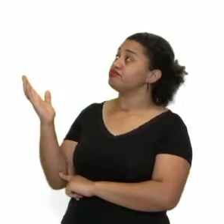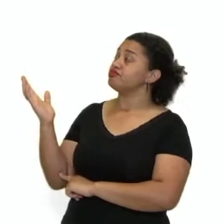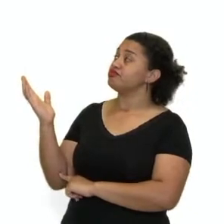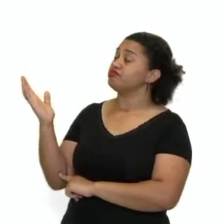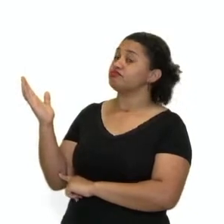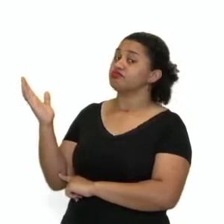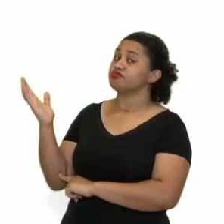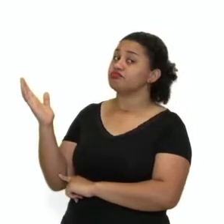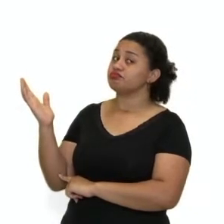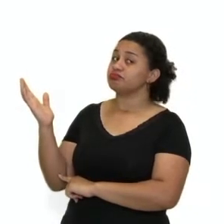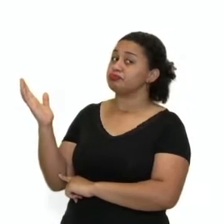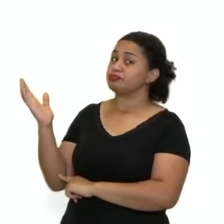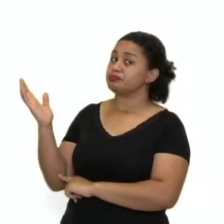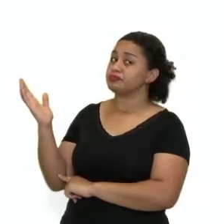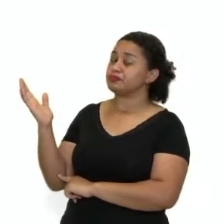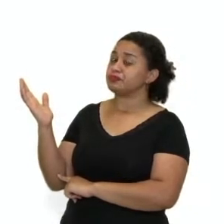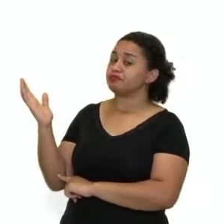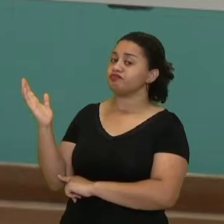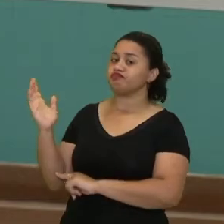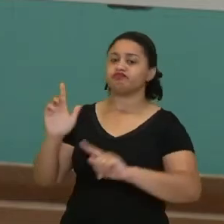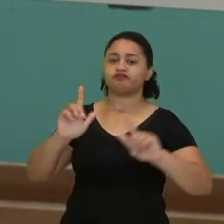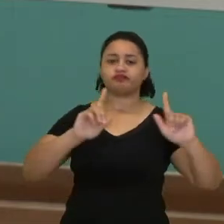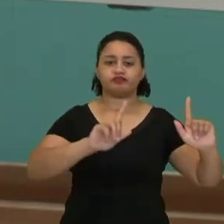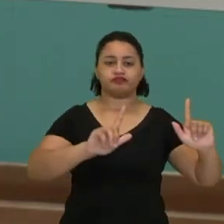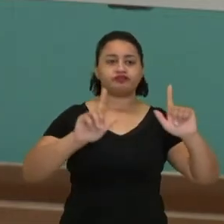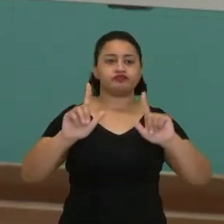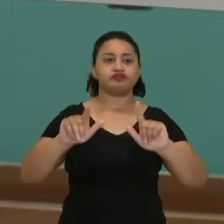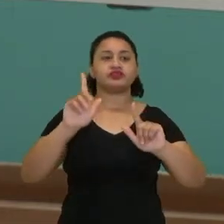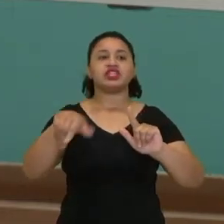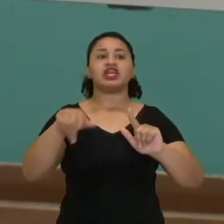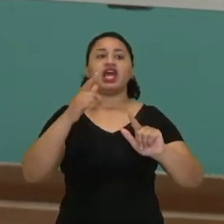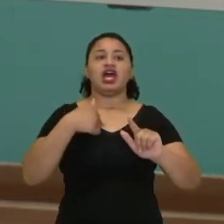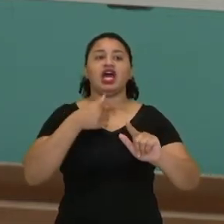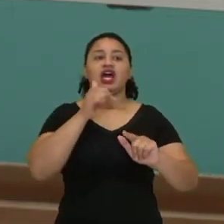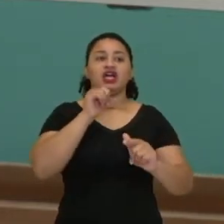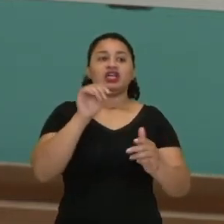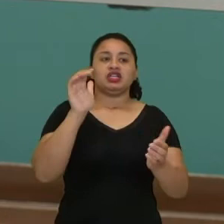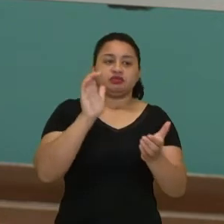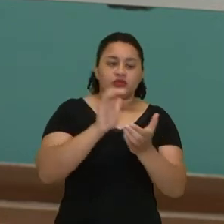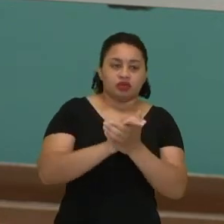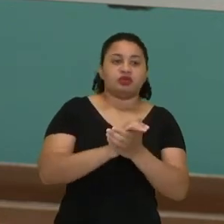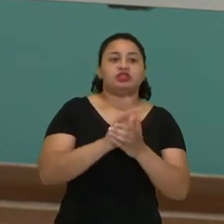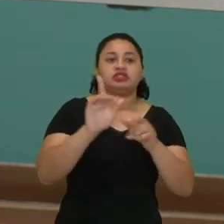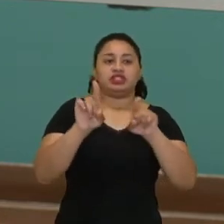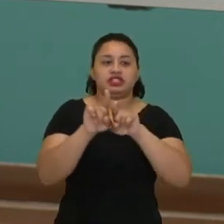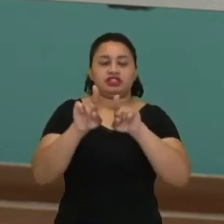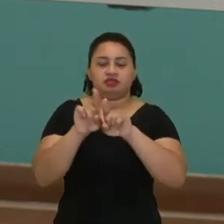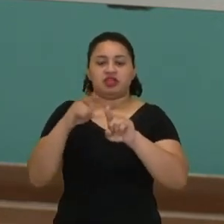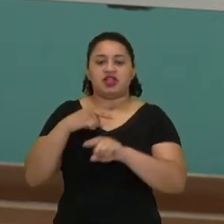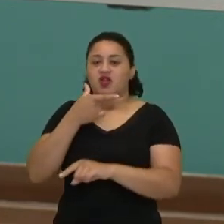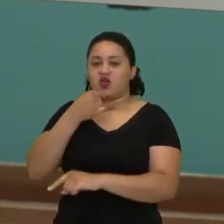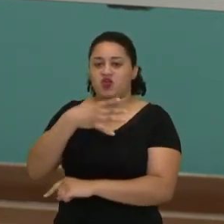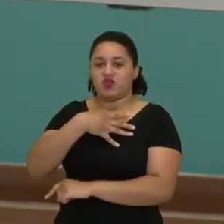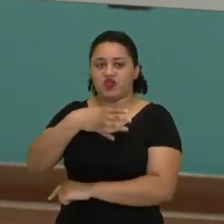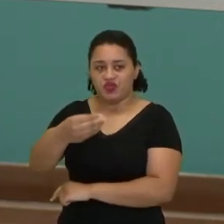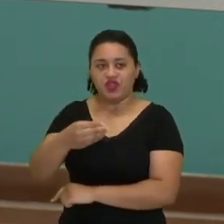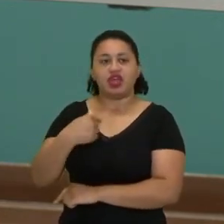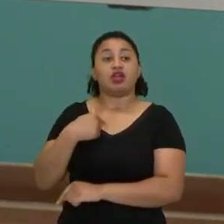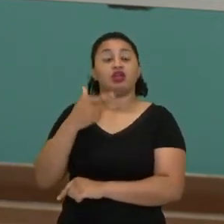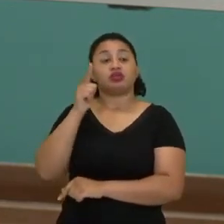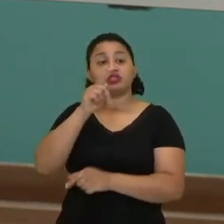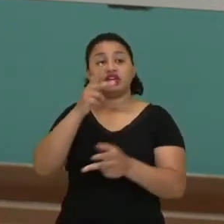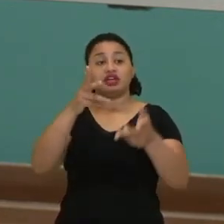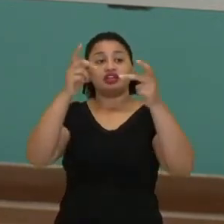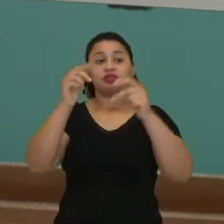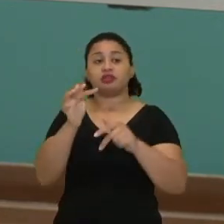2 vezes, o filhinho dele apresenta-se 2 vezes também. Aqui a gente percebe os jardins da casa dele, a esposa dele